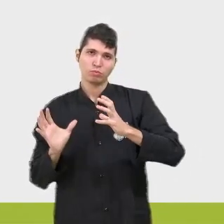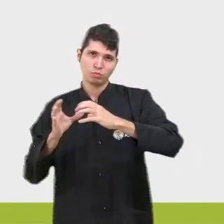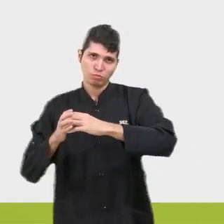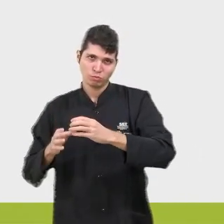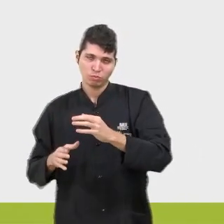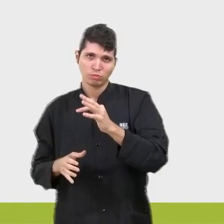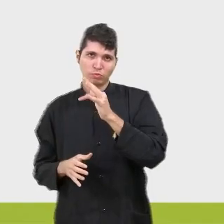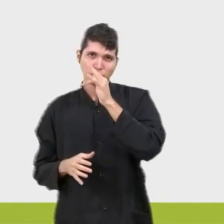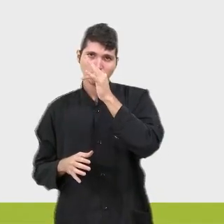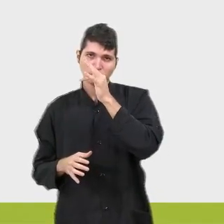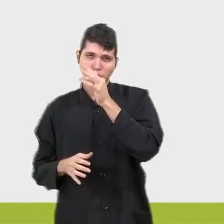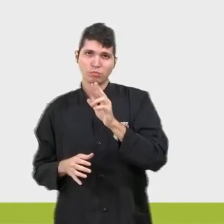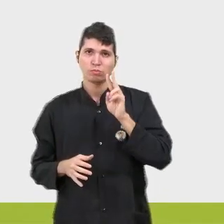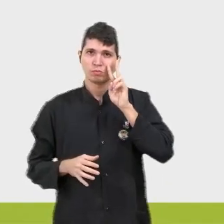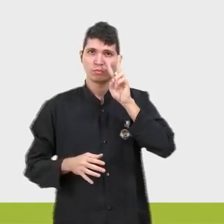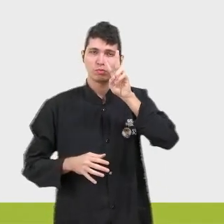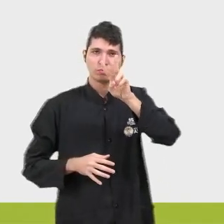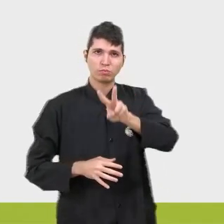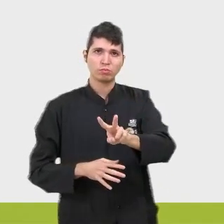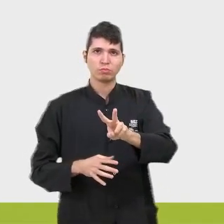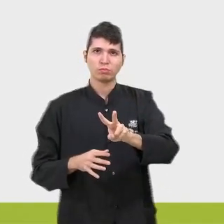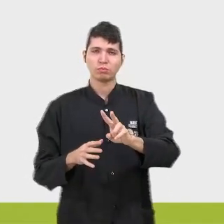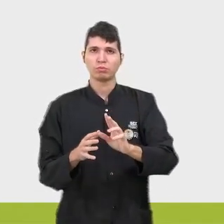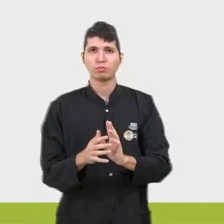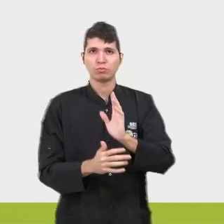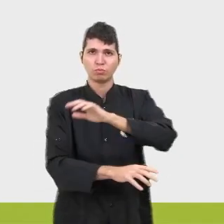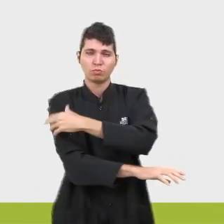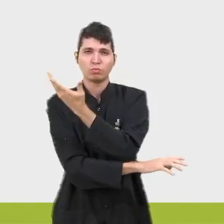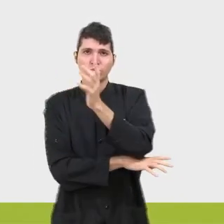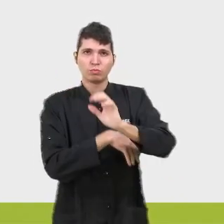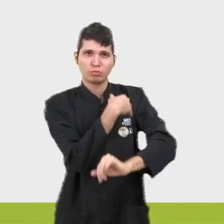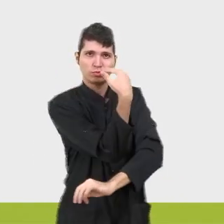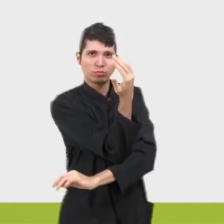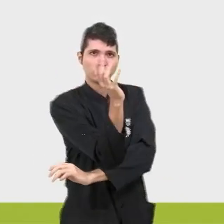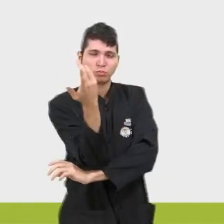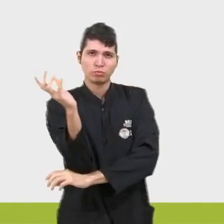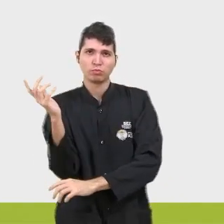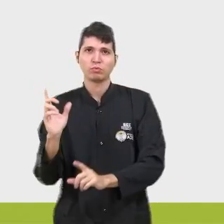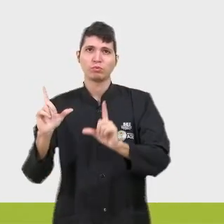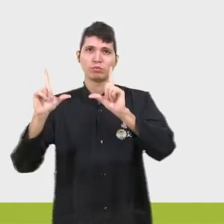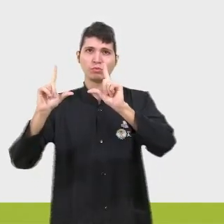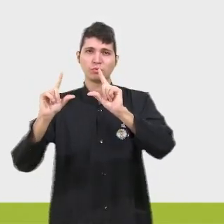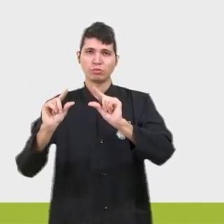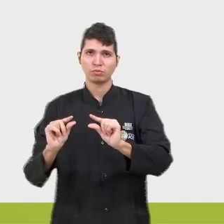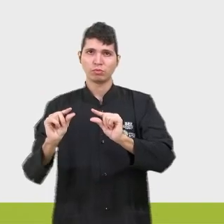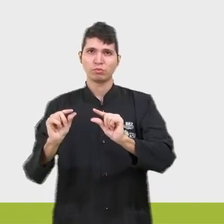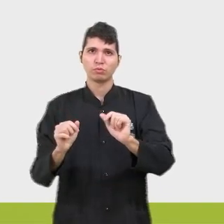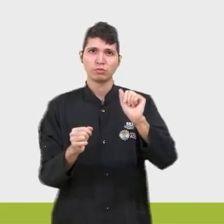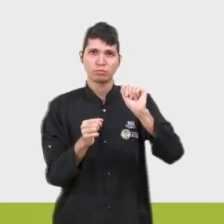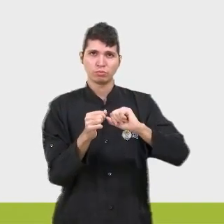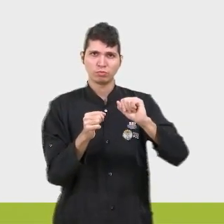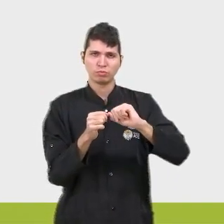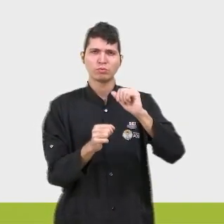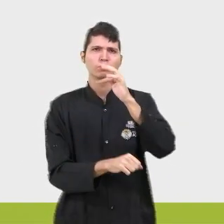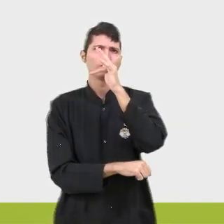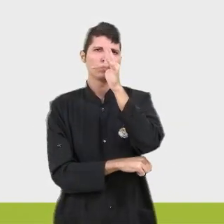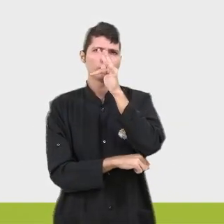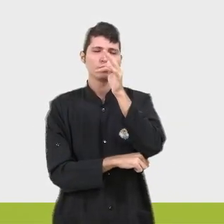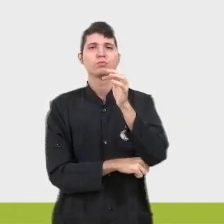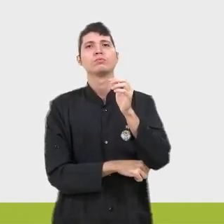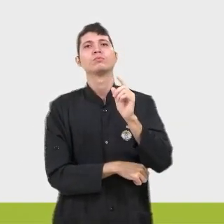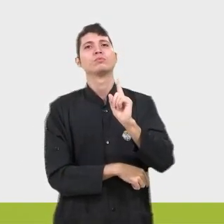O evento descrito com a flora ocorreu em razão da redução de quê? Da produção de flores?